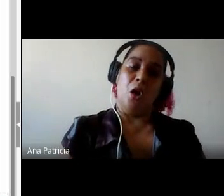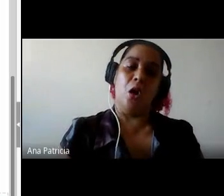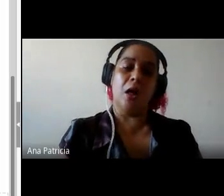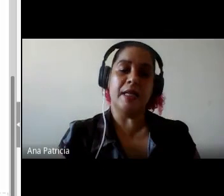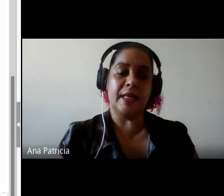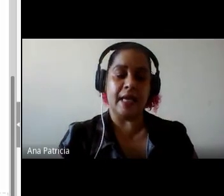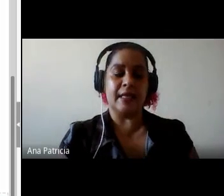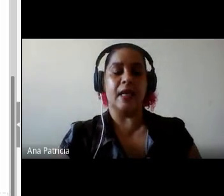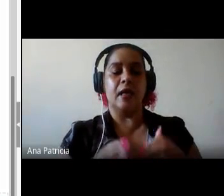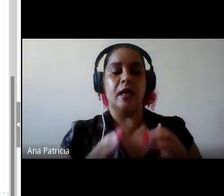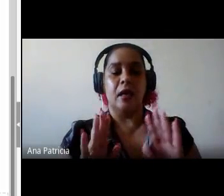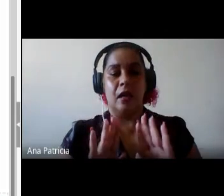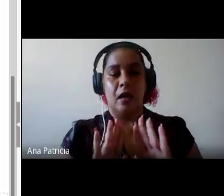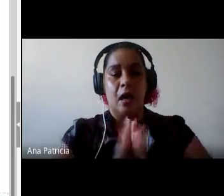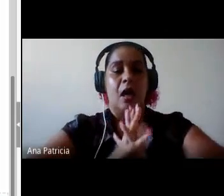Com licença.